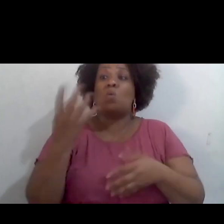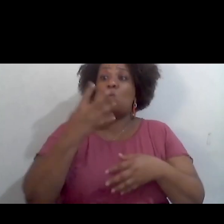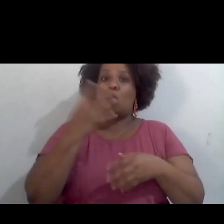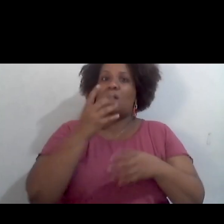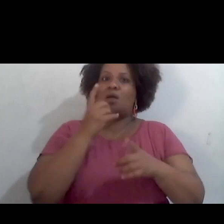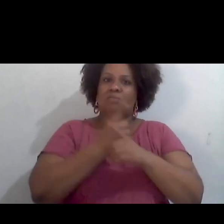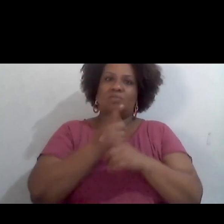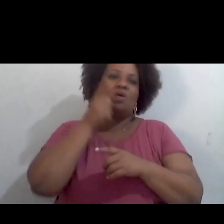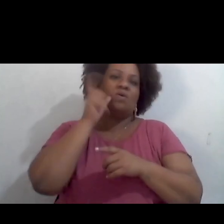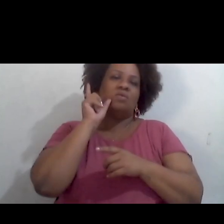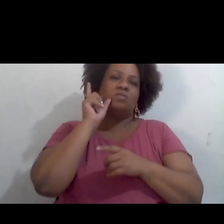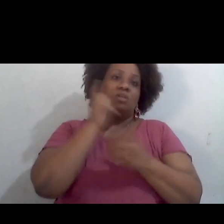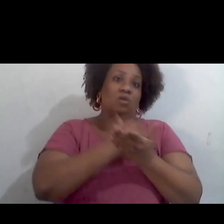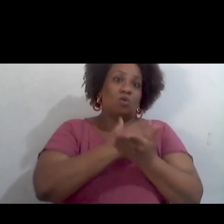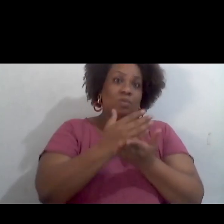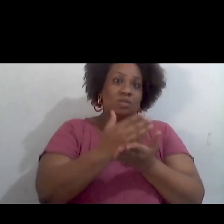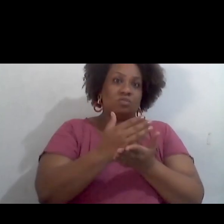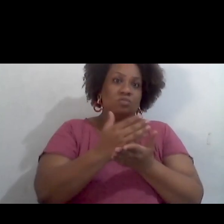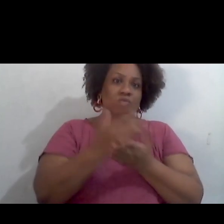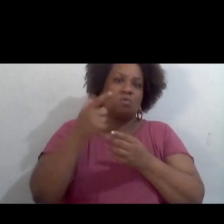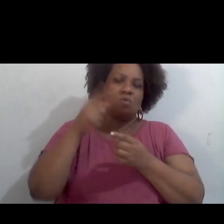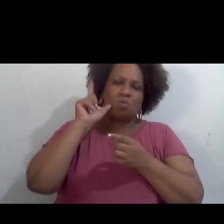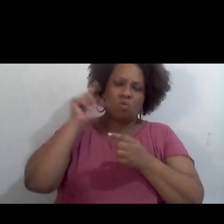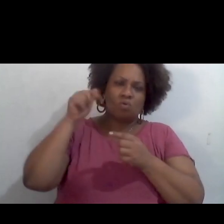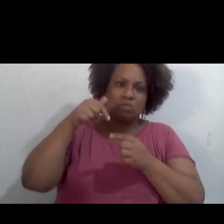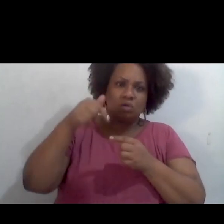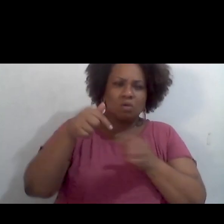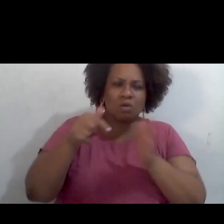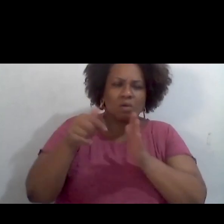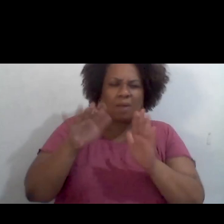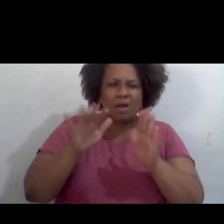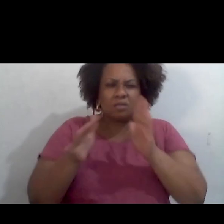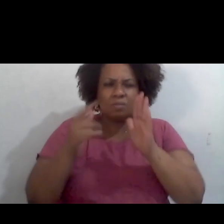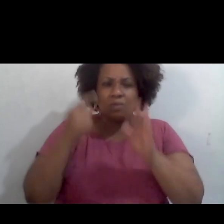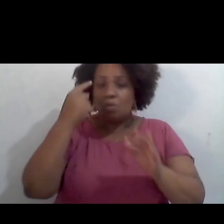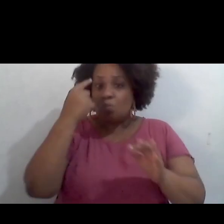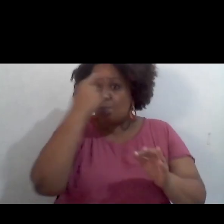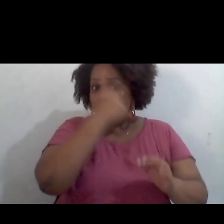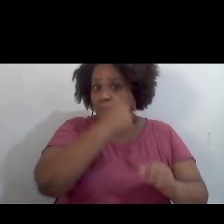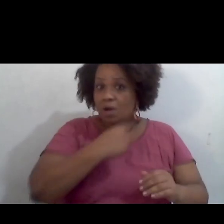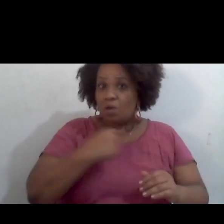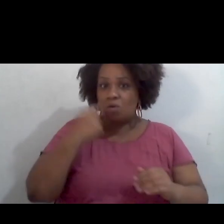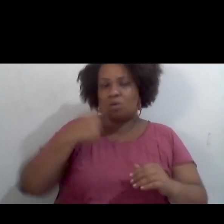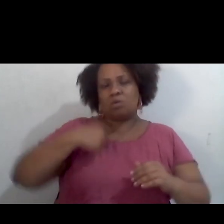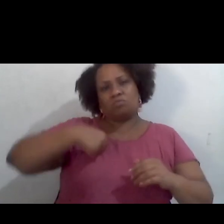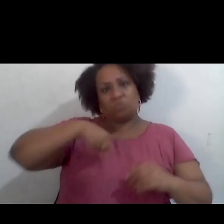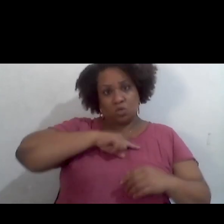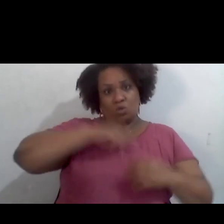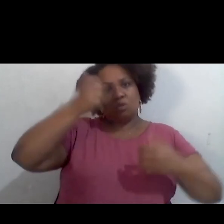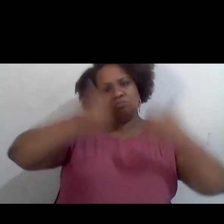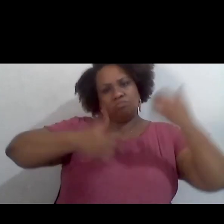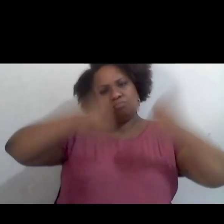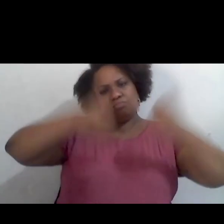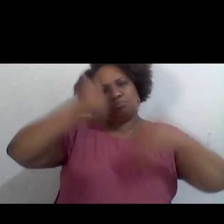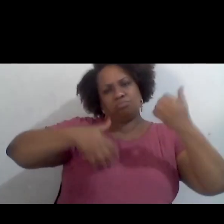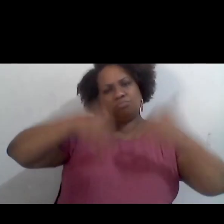começamos ontem, e em todos os outros, mais ou menos ficou 1 hora nós da secretaria falando, tanto nessa